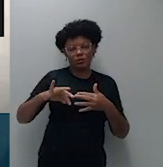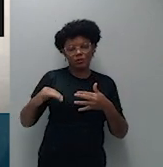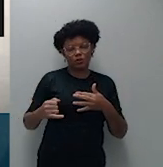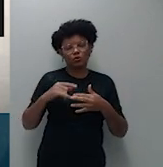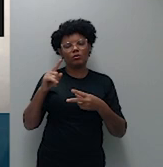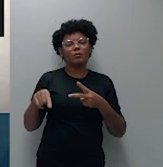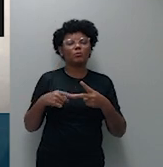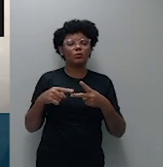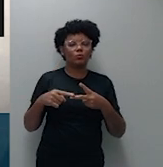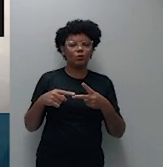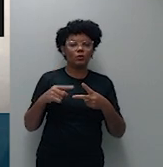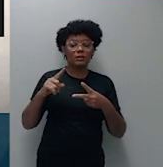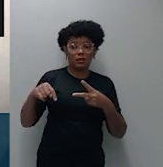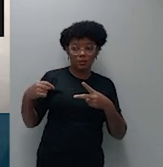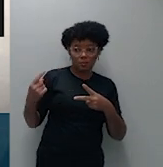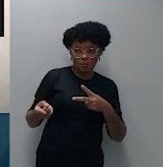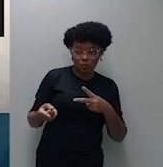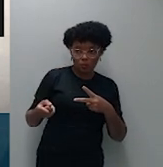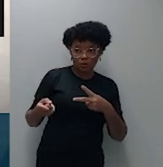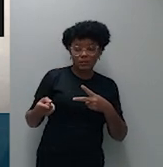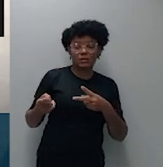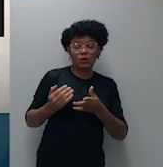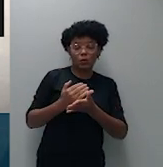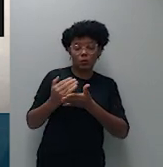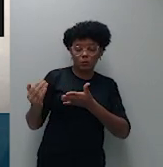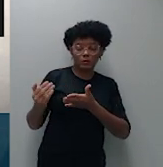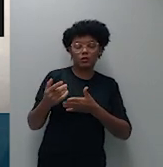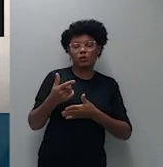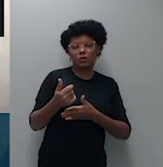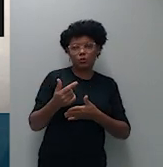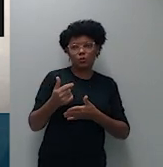após a entrada em vigor da 12900